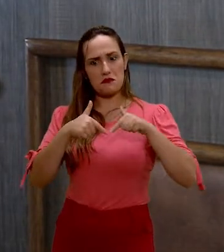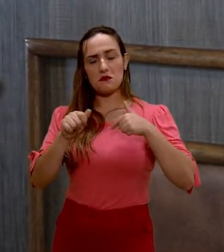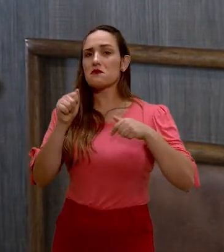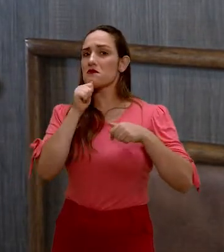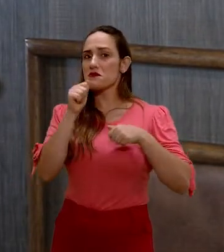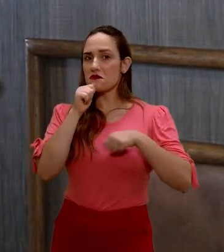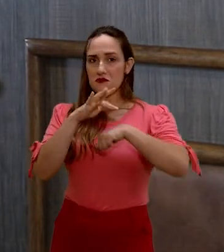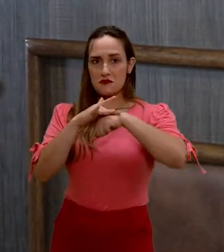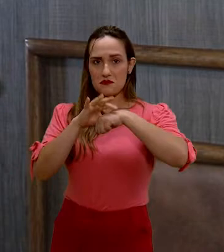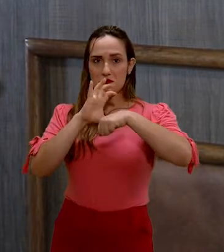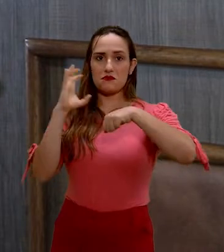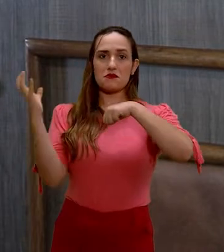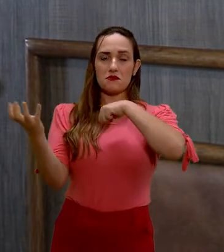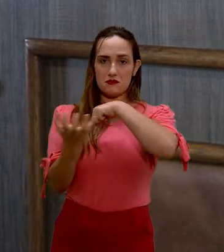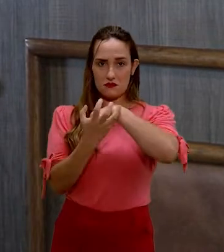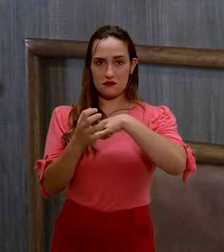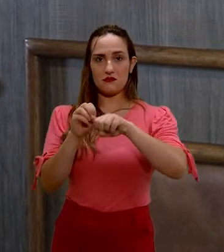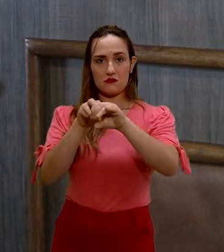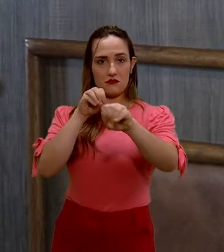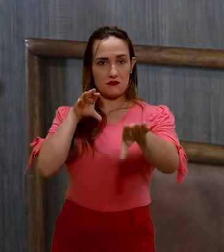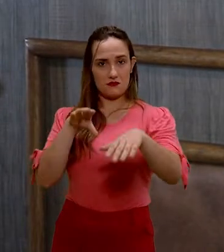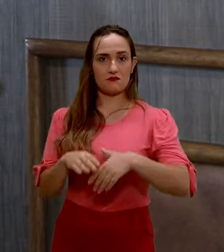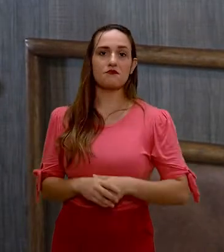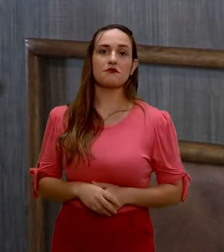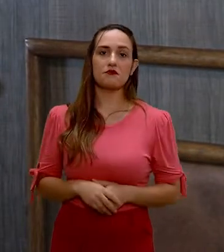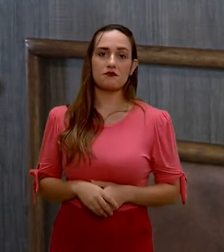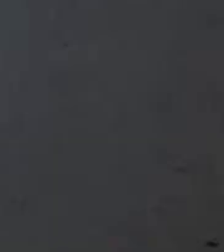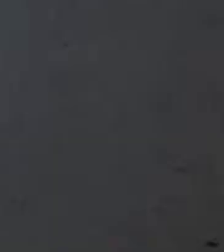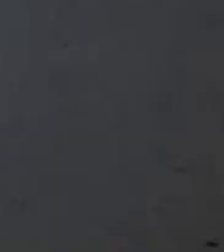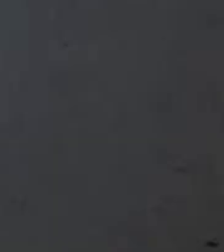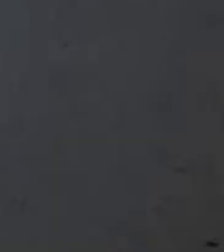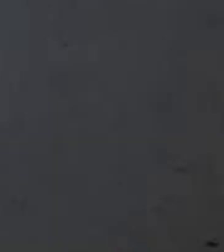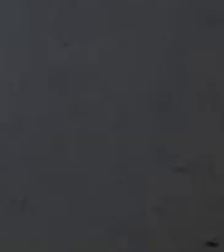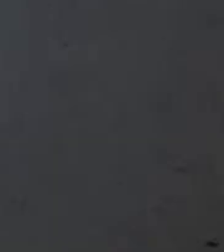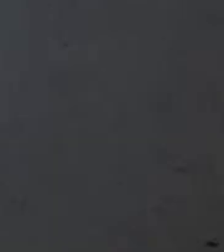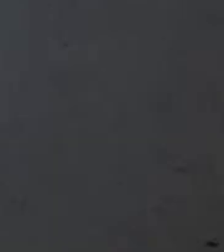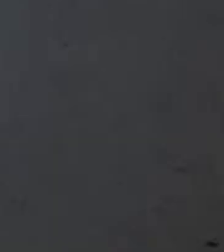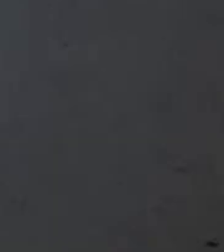a produtividade em tempos de trabalho remoto.